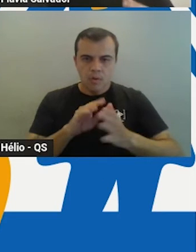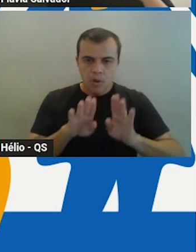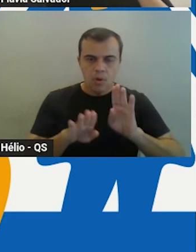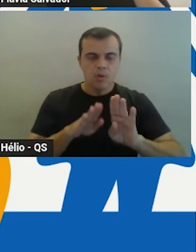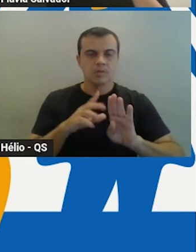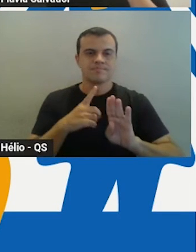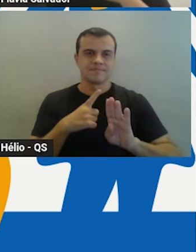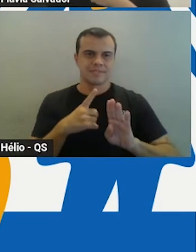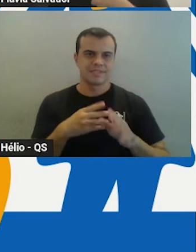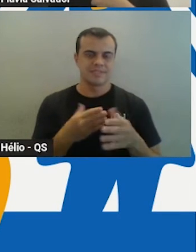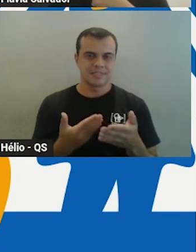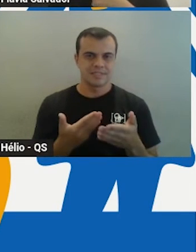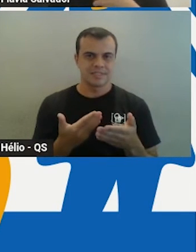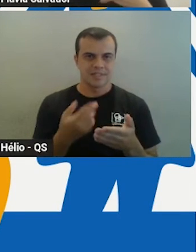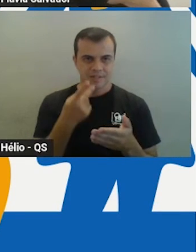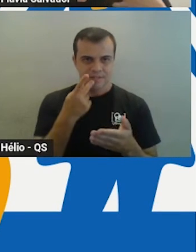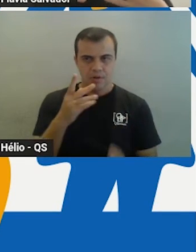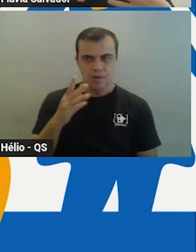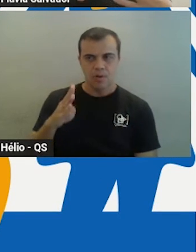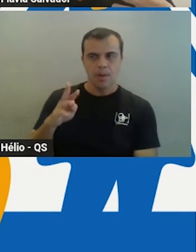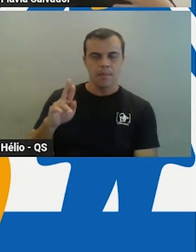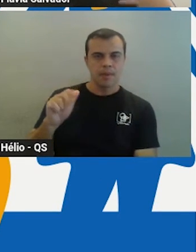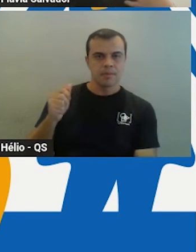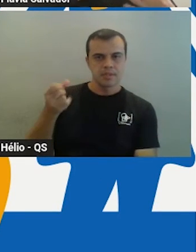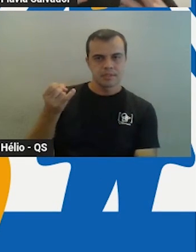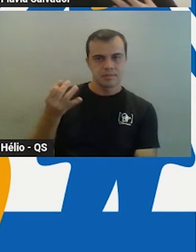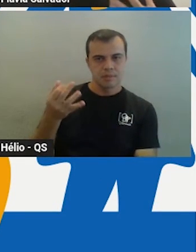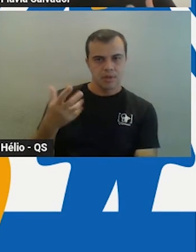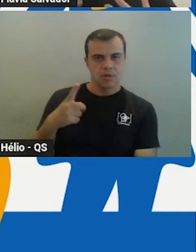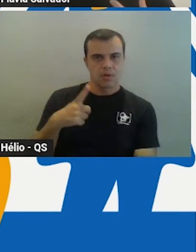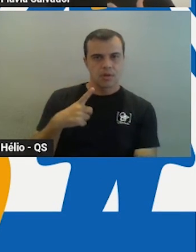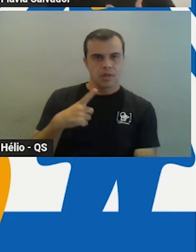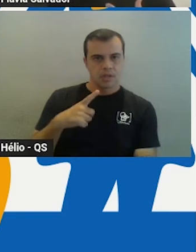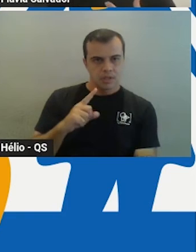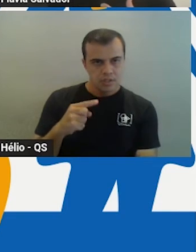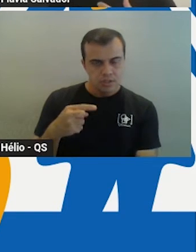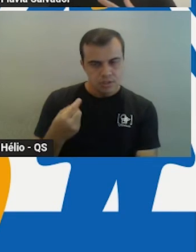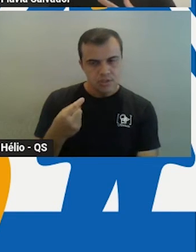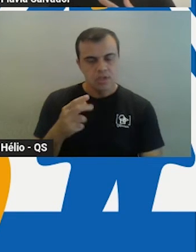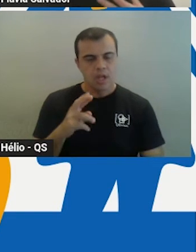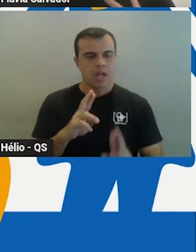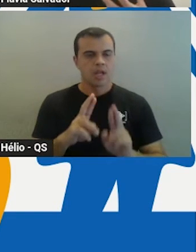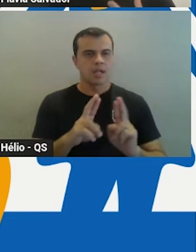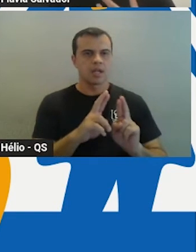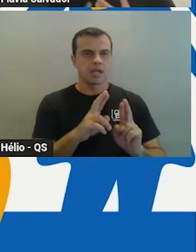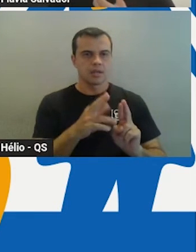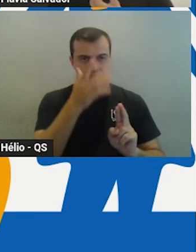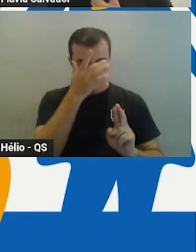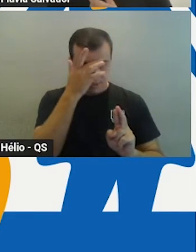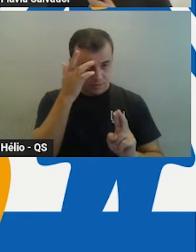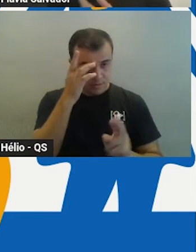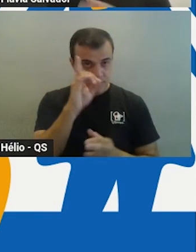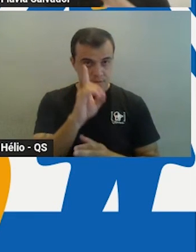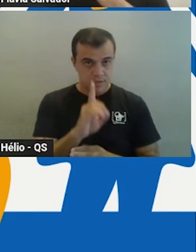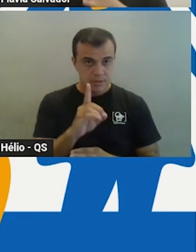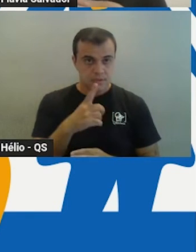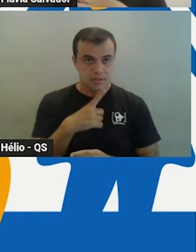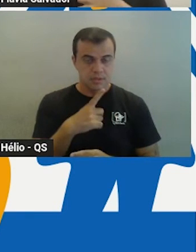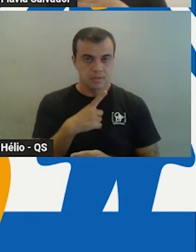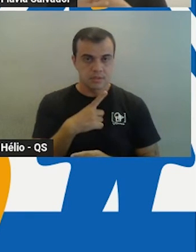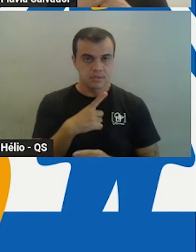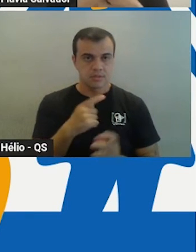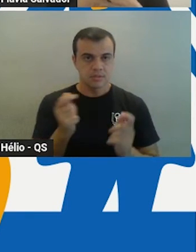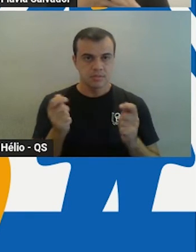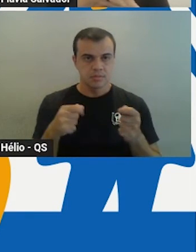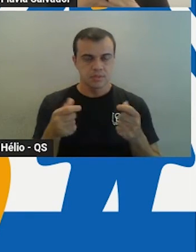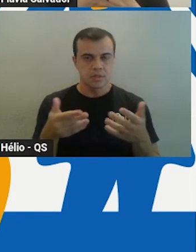né? Que é uma coisa que Bárbara falou, né? Que são as práticas da gente lidar com as pessoas com deficiência motora, e no